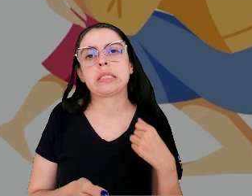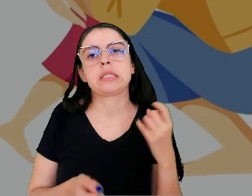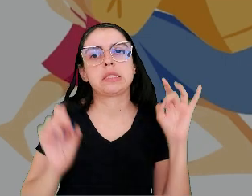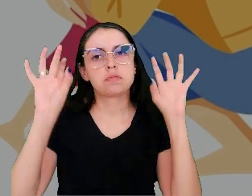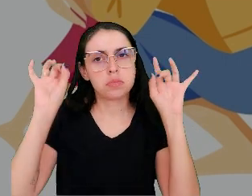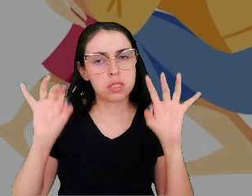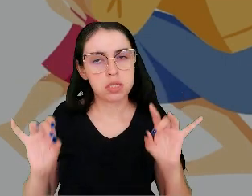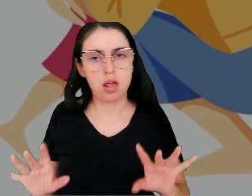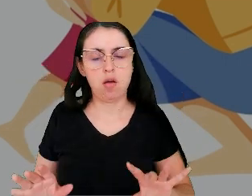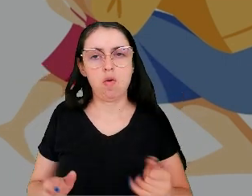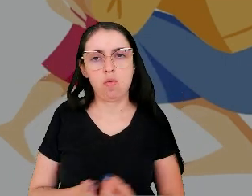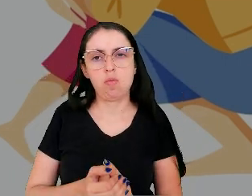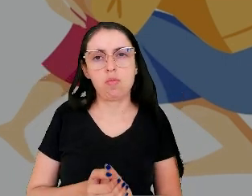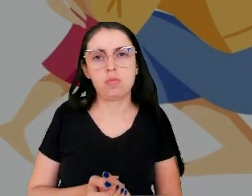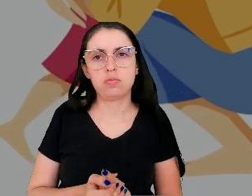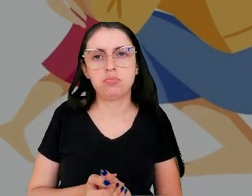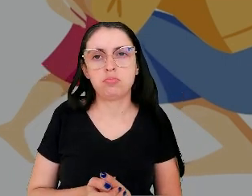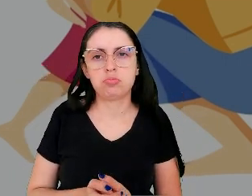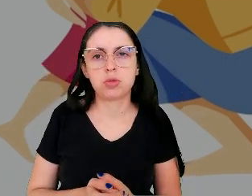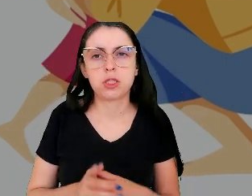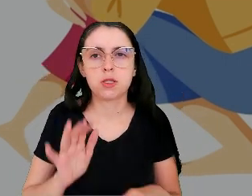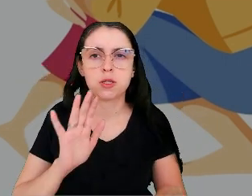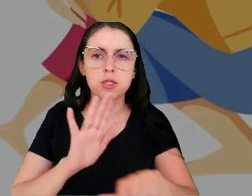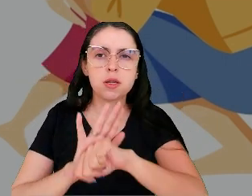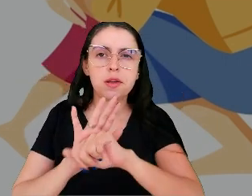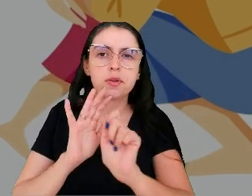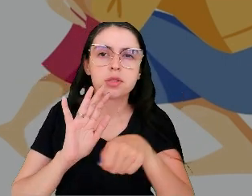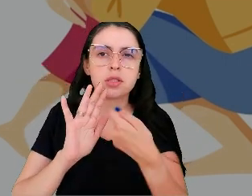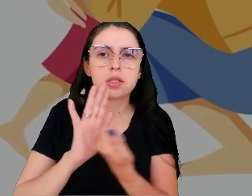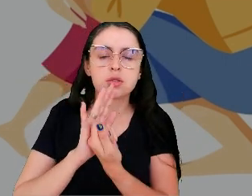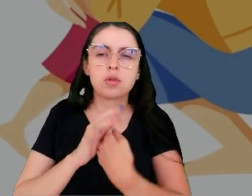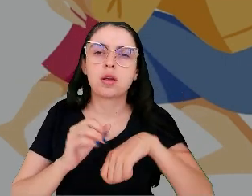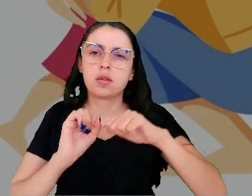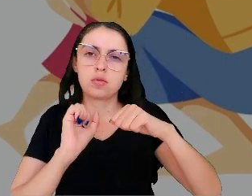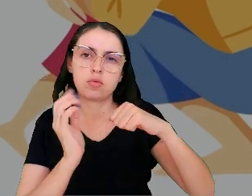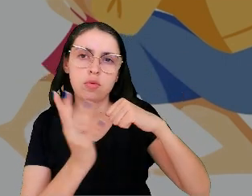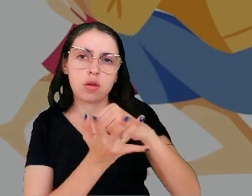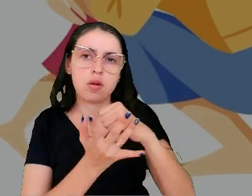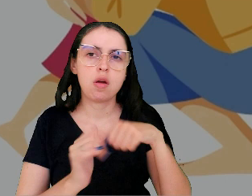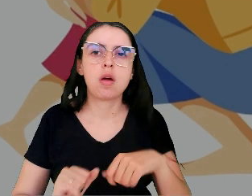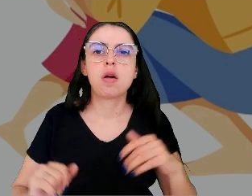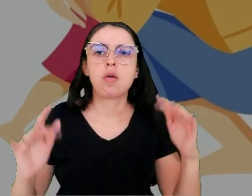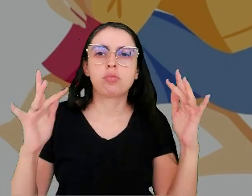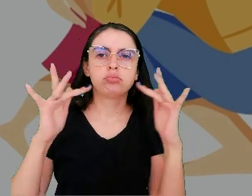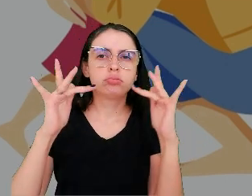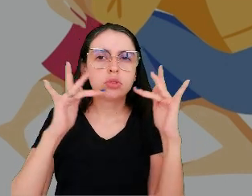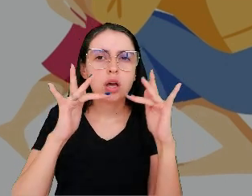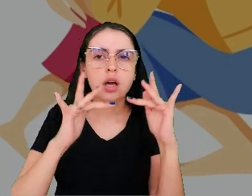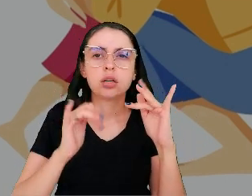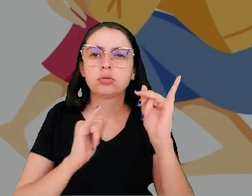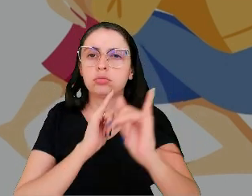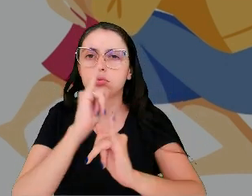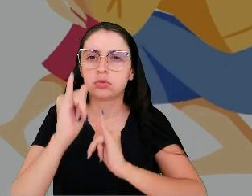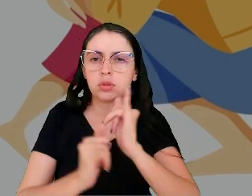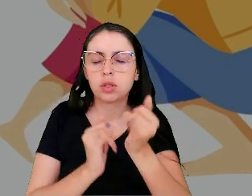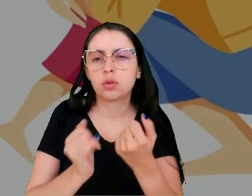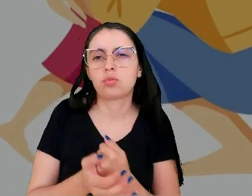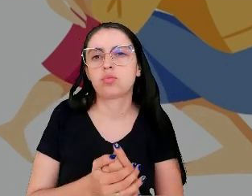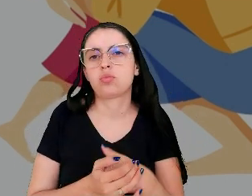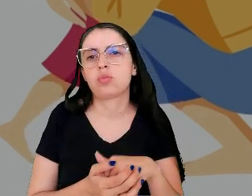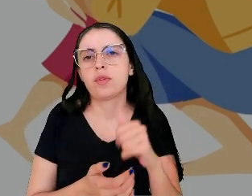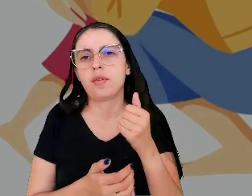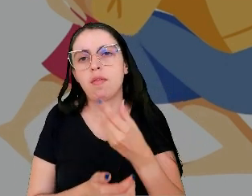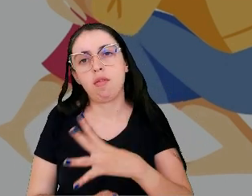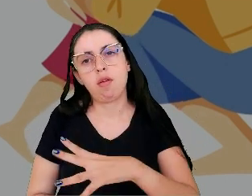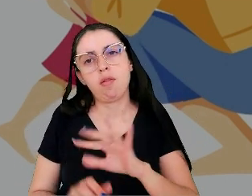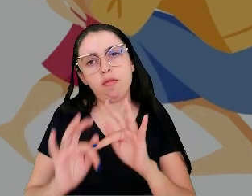especial, que é um dos símbolos da pandemia, que é o contato virtual do ente querido